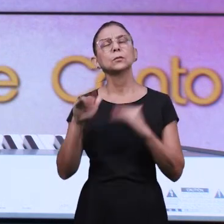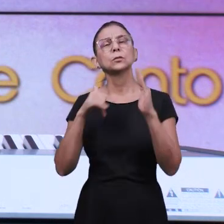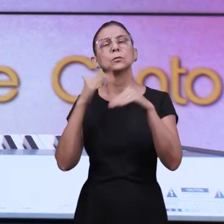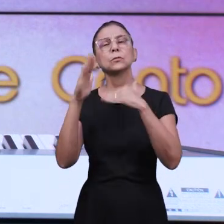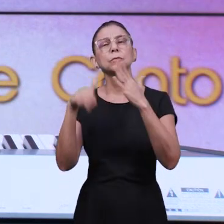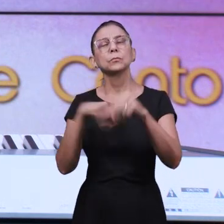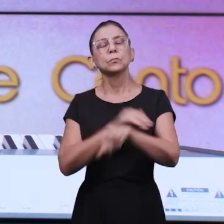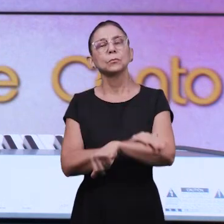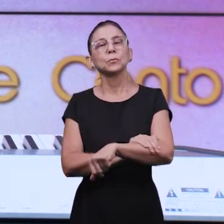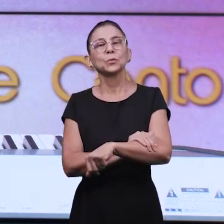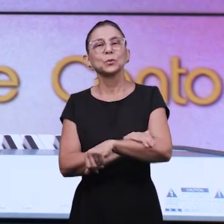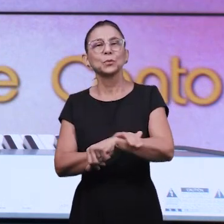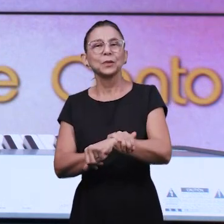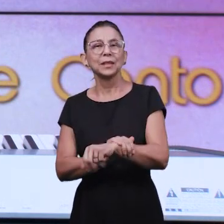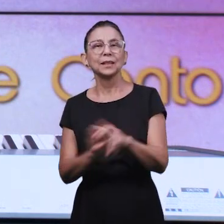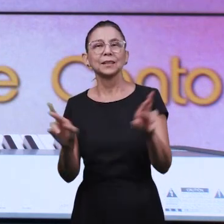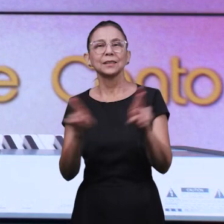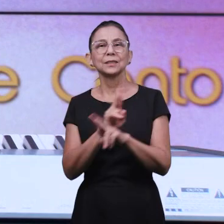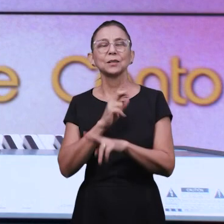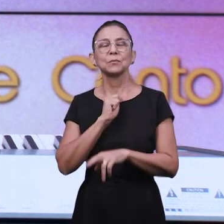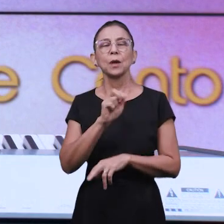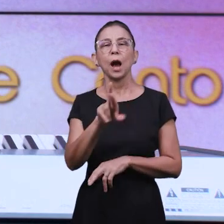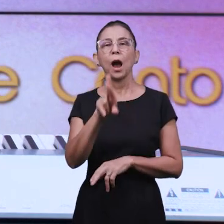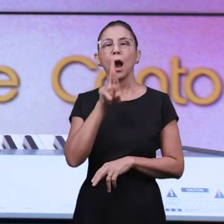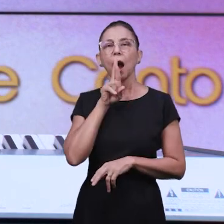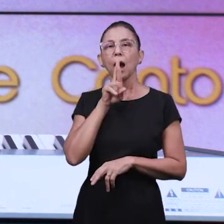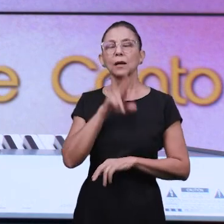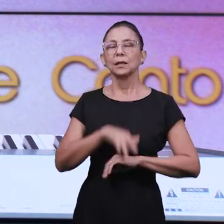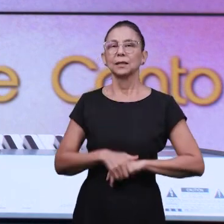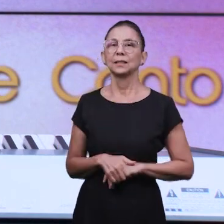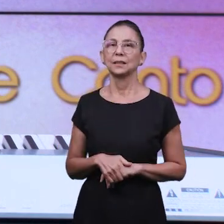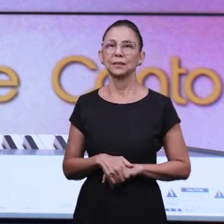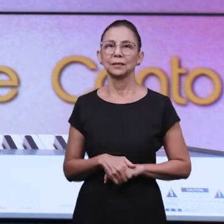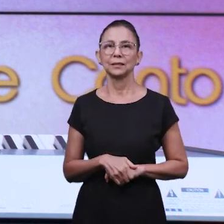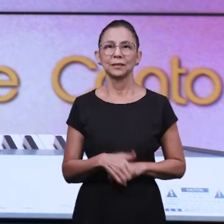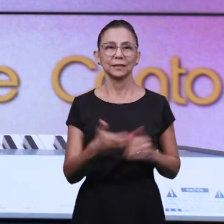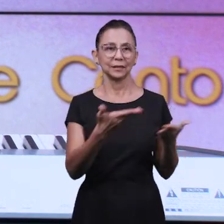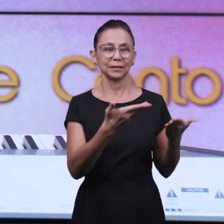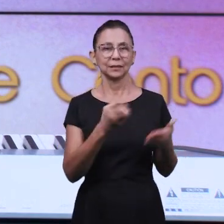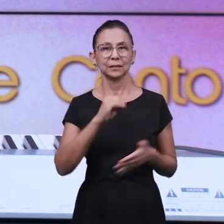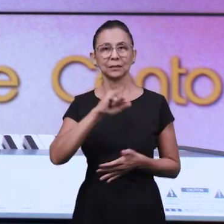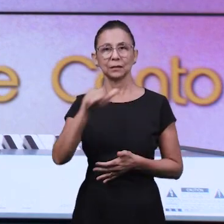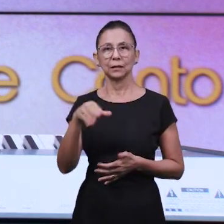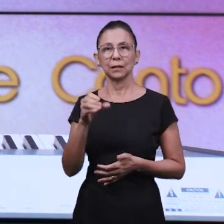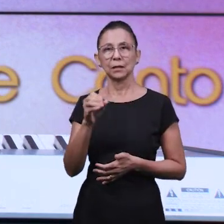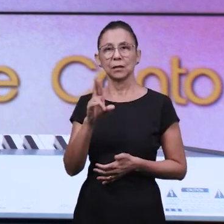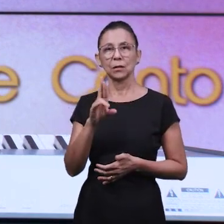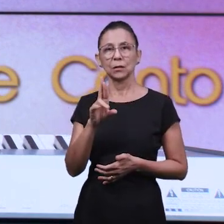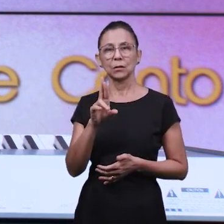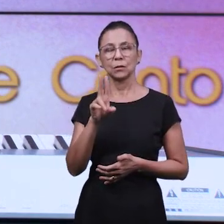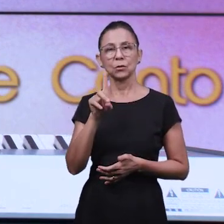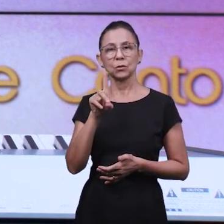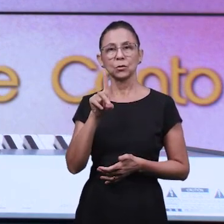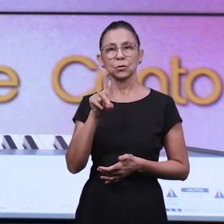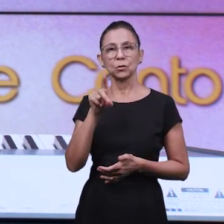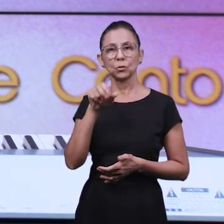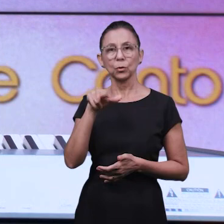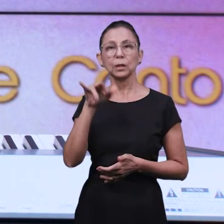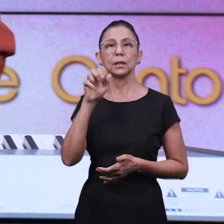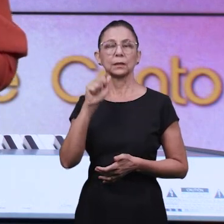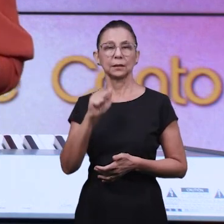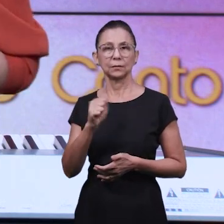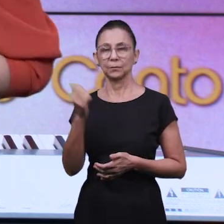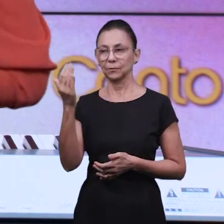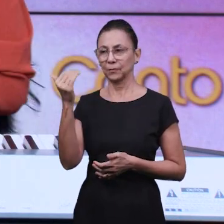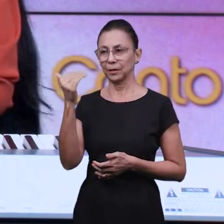desenvoltura muscular em relação à respiração. Nós vamos chamar aqui a Jordânia para participar conosco